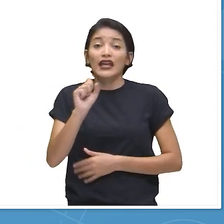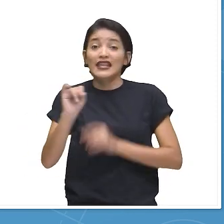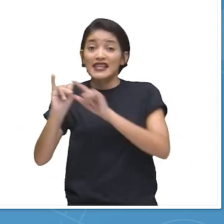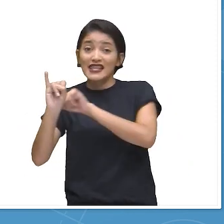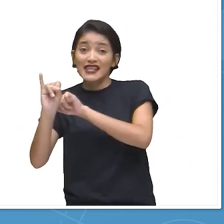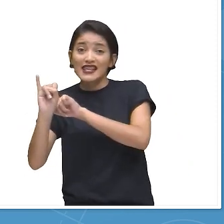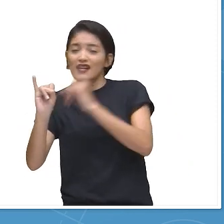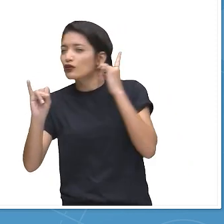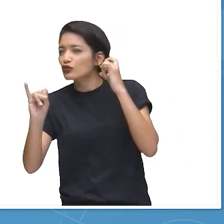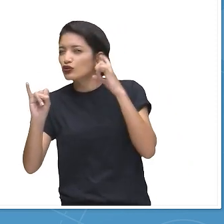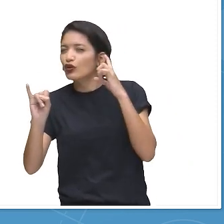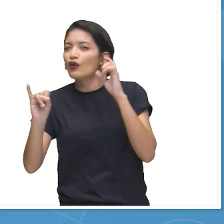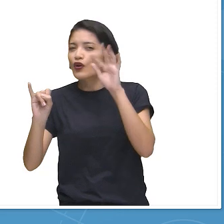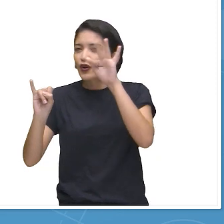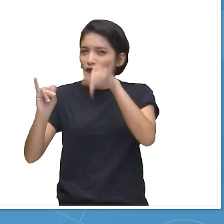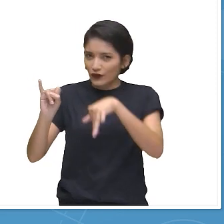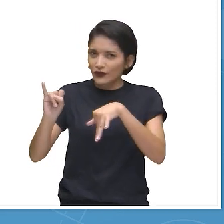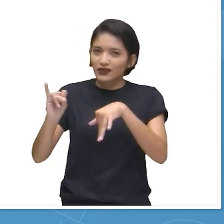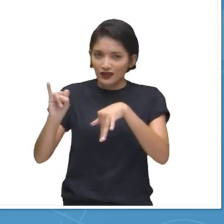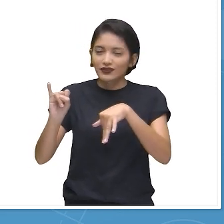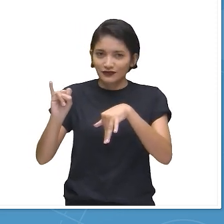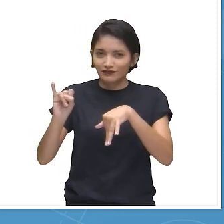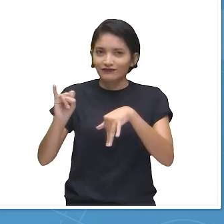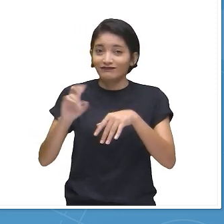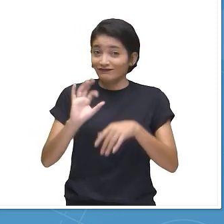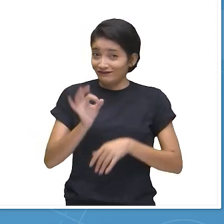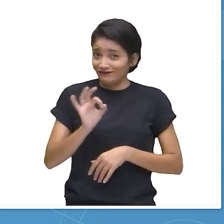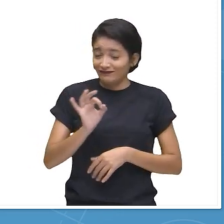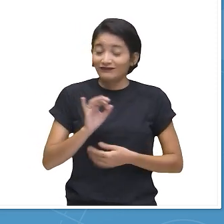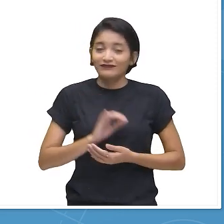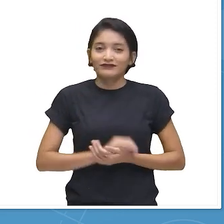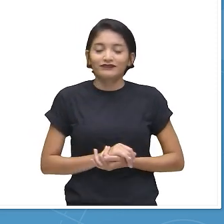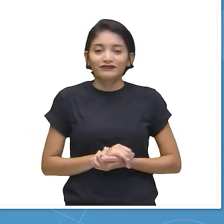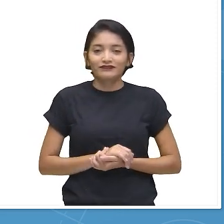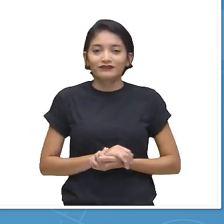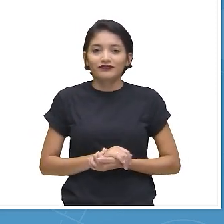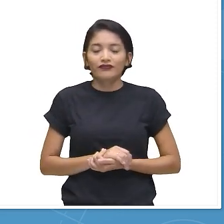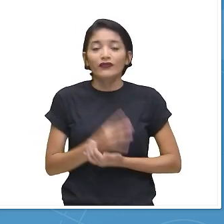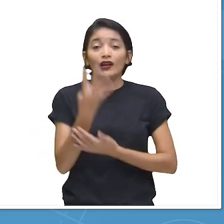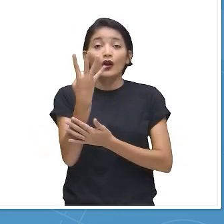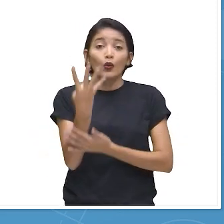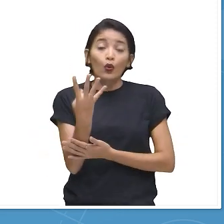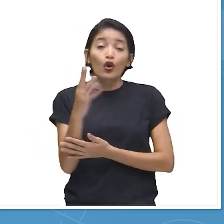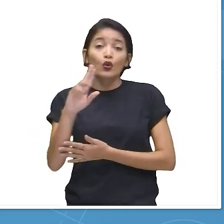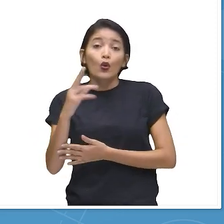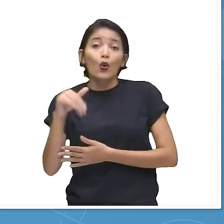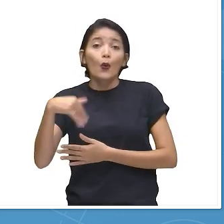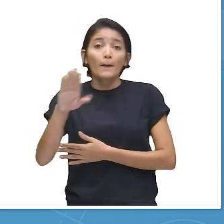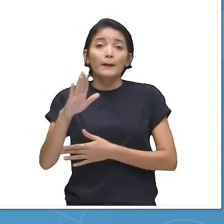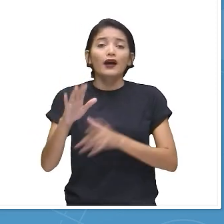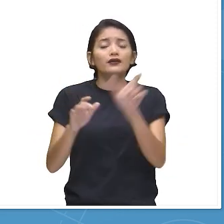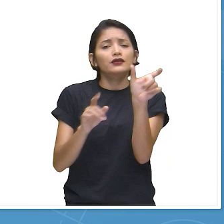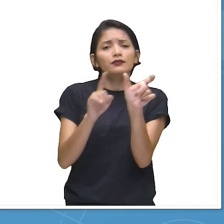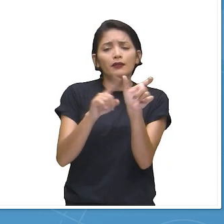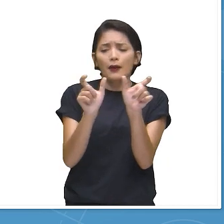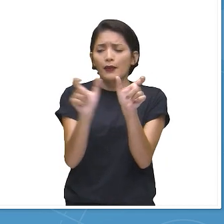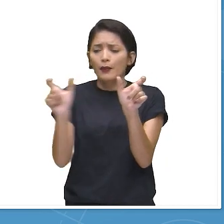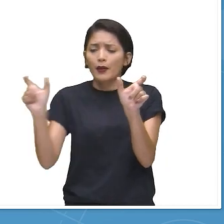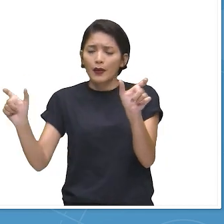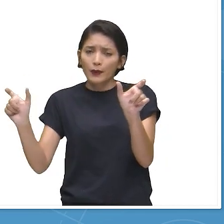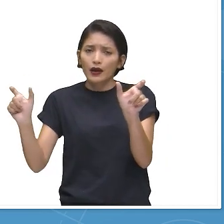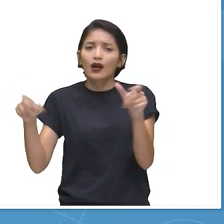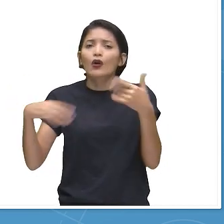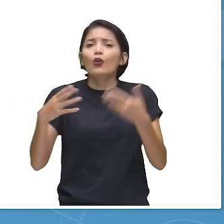nota nitidamente um sonzinho de I, correto? 4 ou mais sílabas, como se chama a palavra na língua